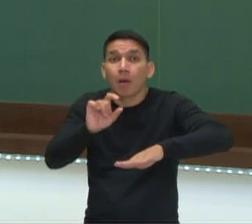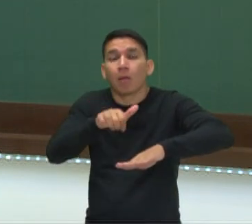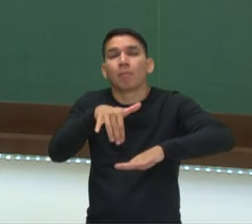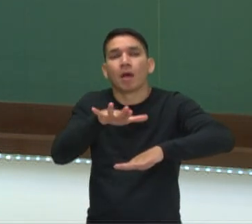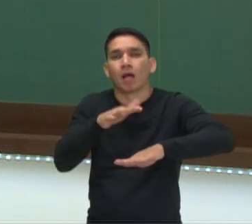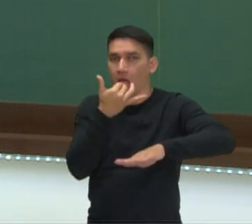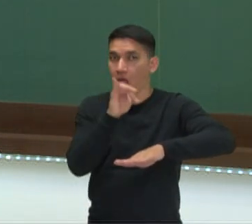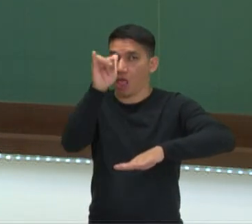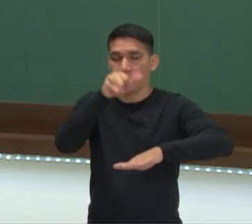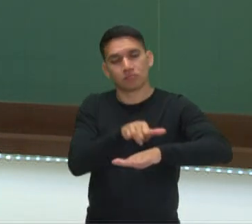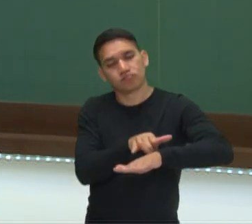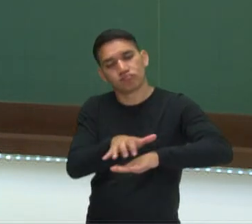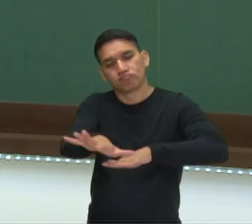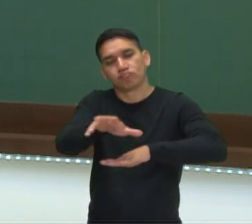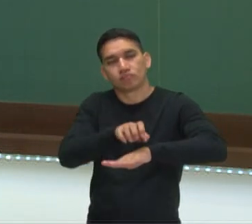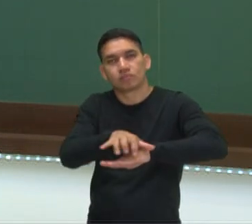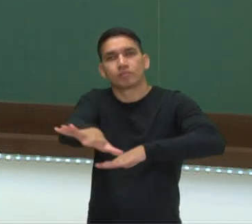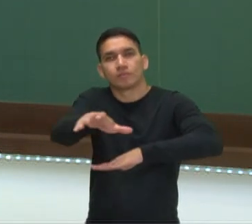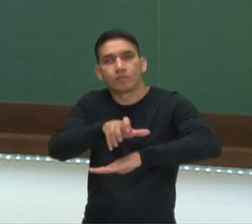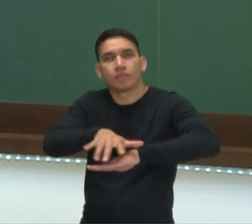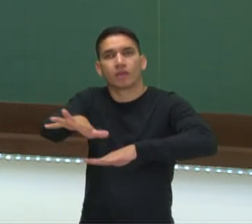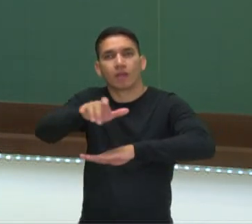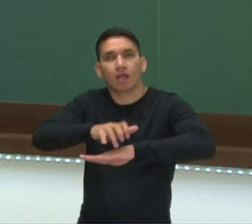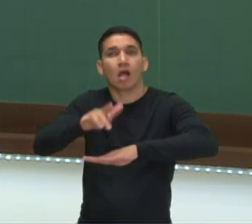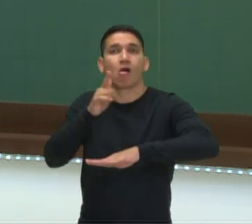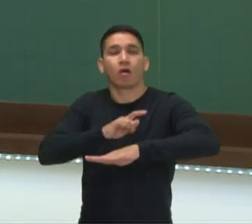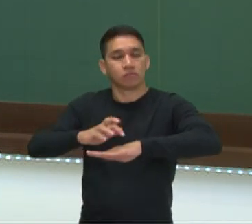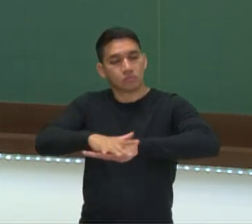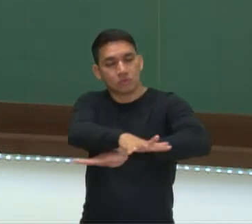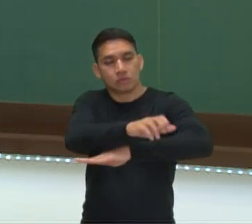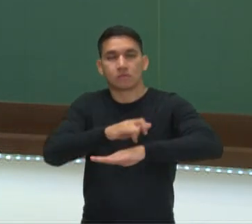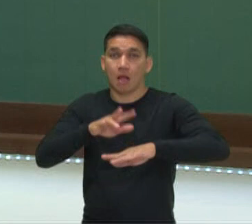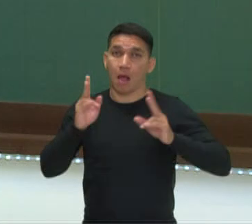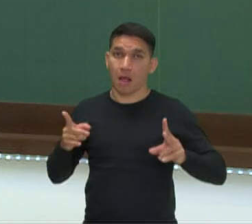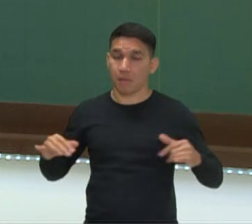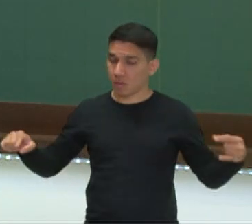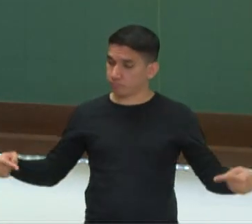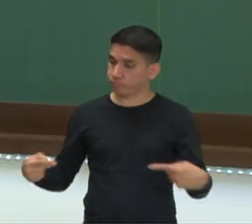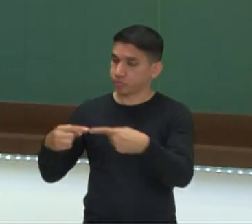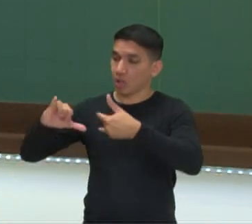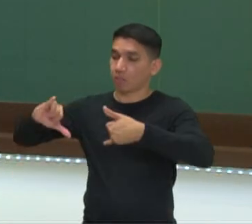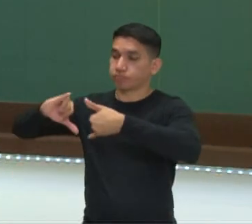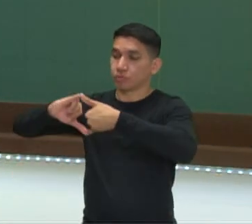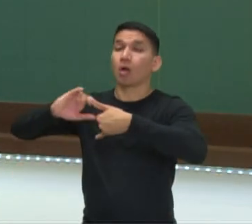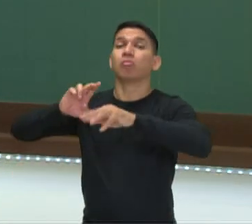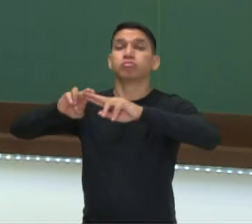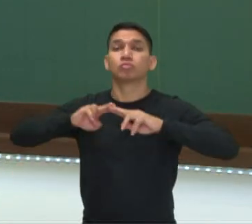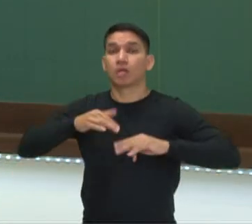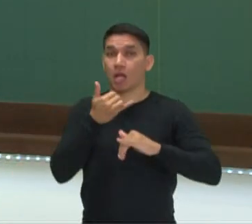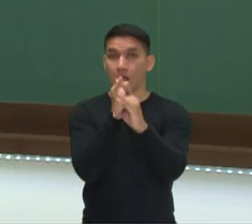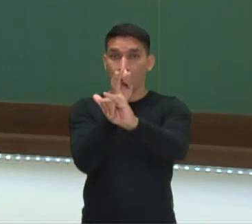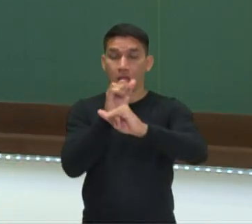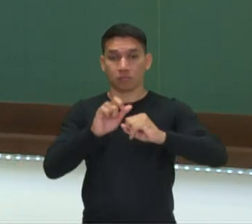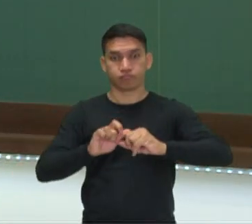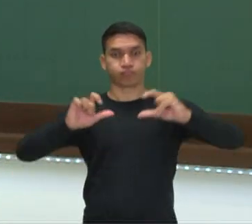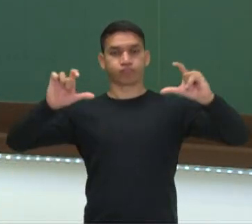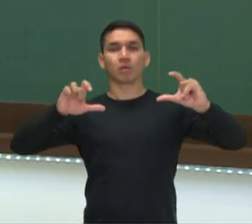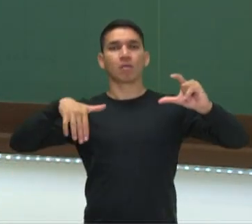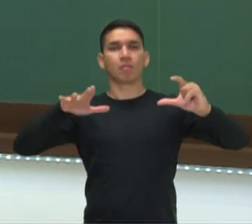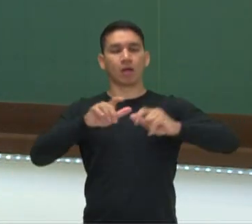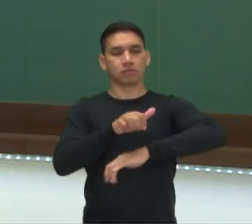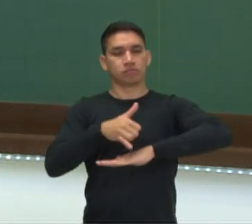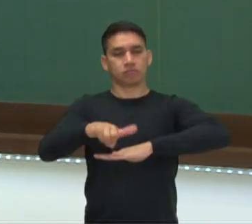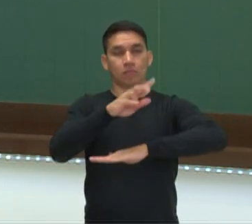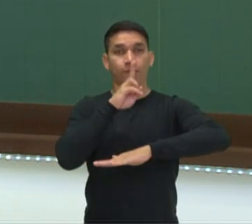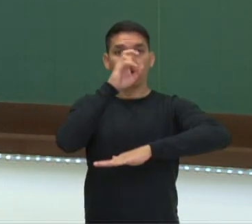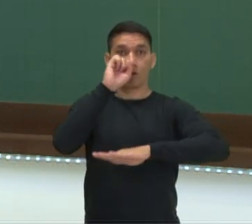corrente elétrica passa por ele, é acionada nele. Quando você liga na mesma tensão, a corrente elétrica aumenta, quanto mais condutor o material for. Ora,